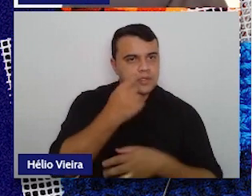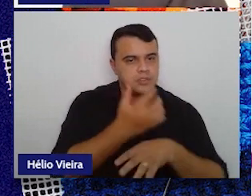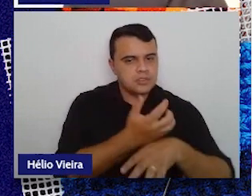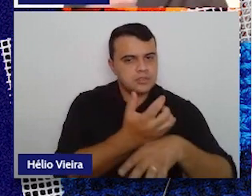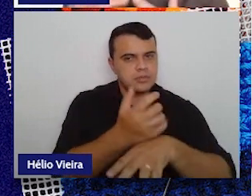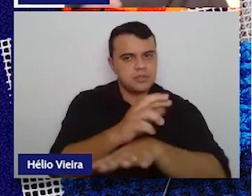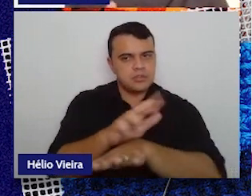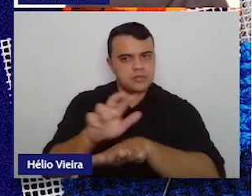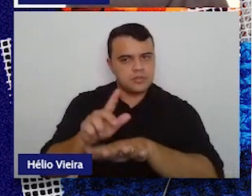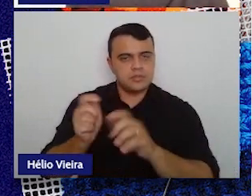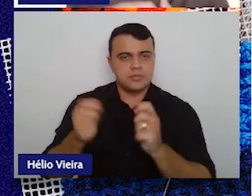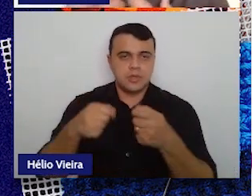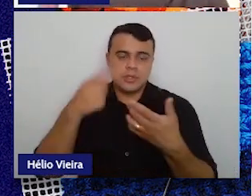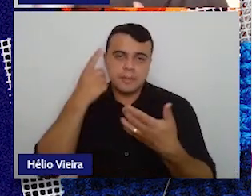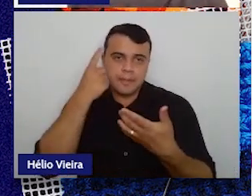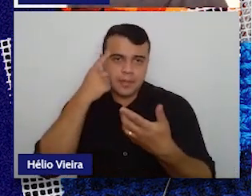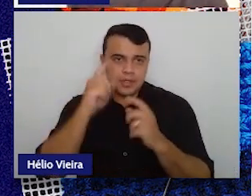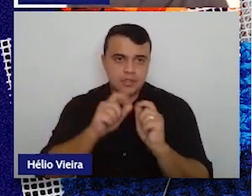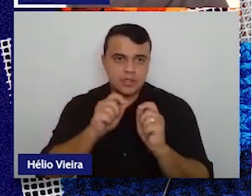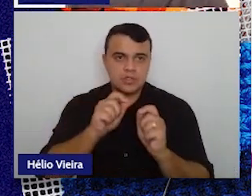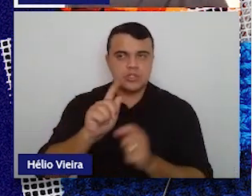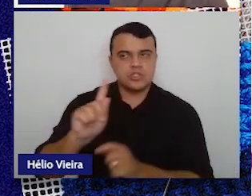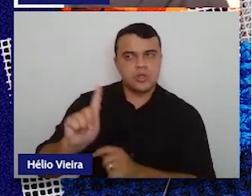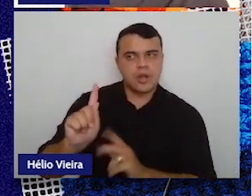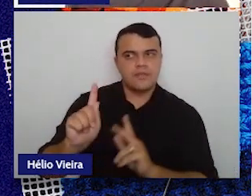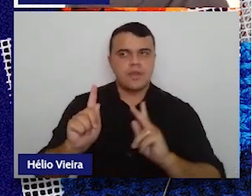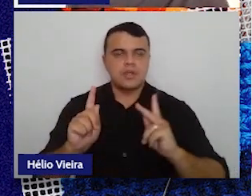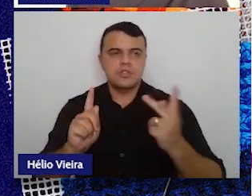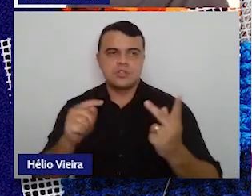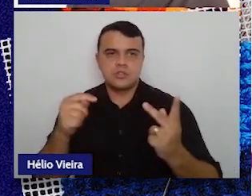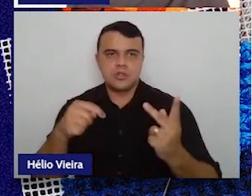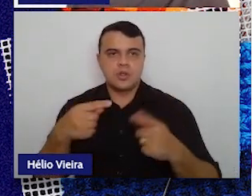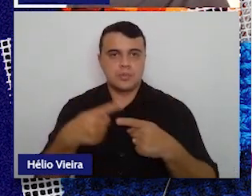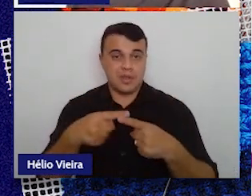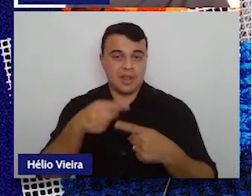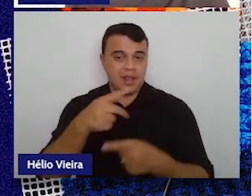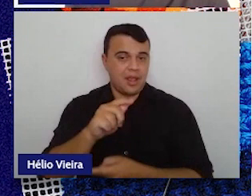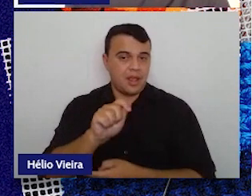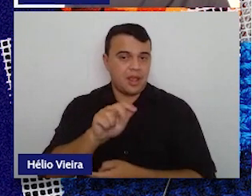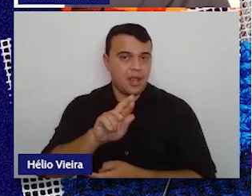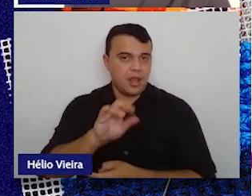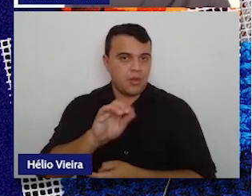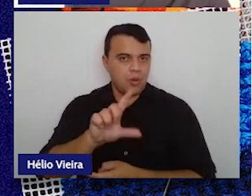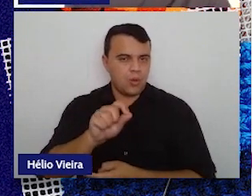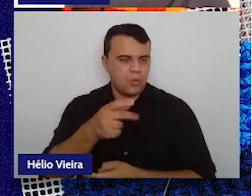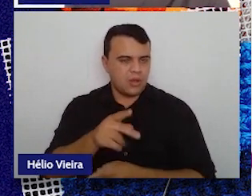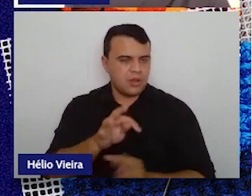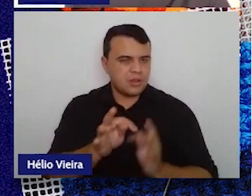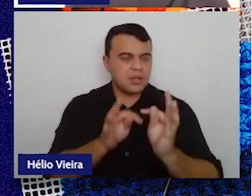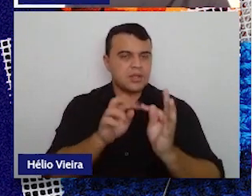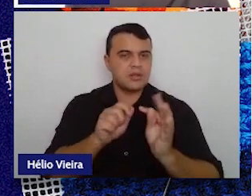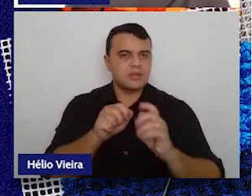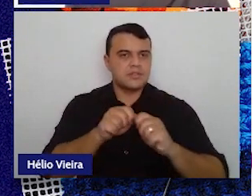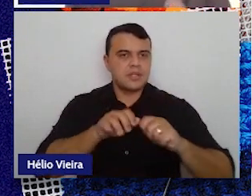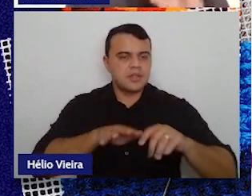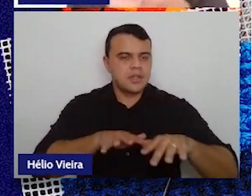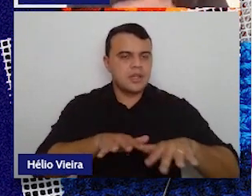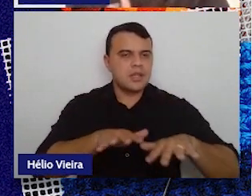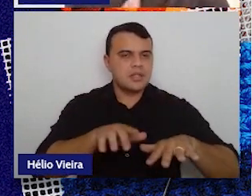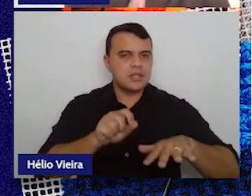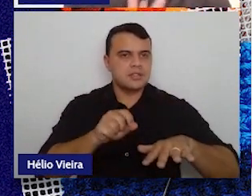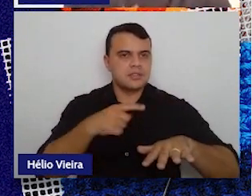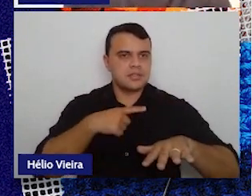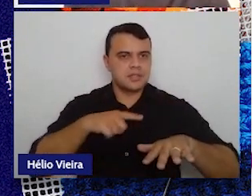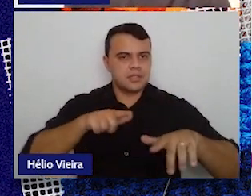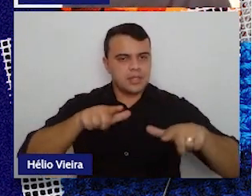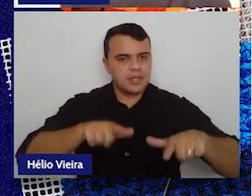interdisciplinarmente? A gente pode pensar em geografia e história, porque o arraiolo é uma técnica de tecelagem, de